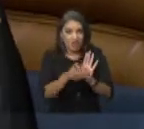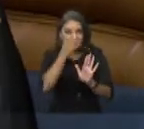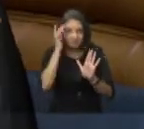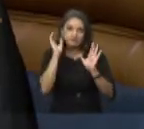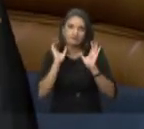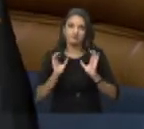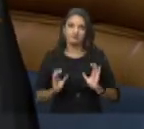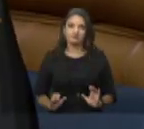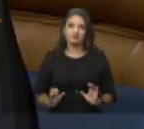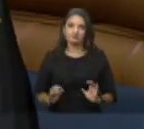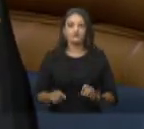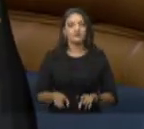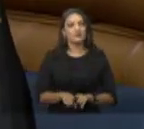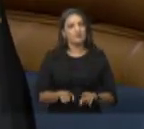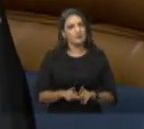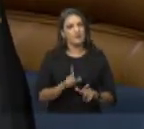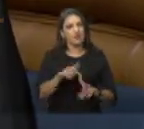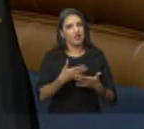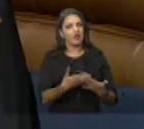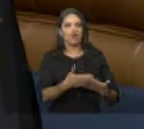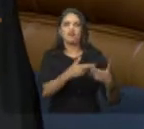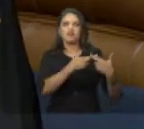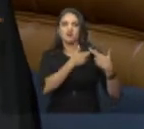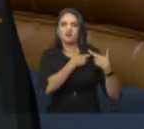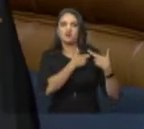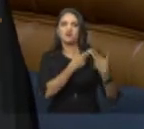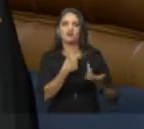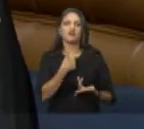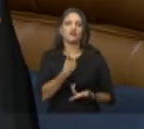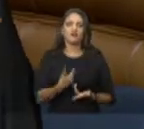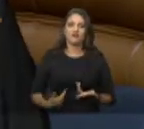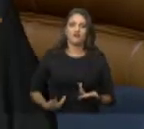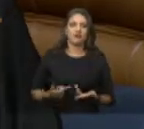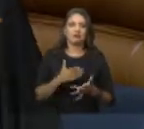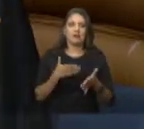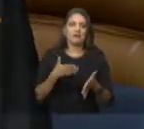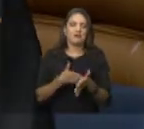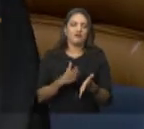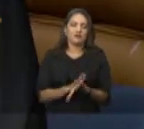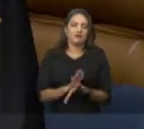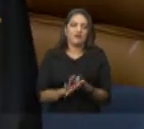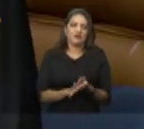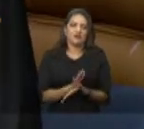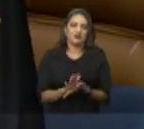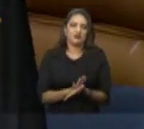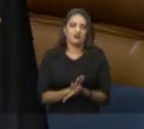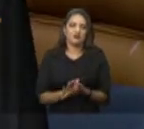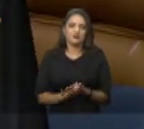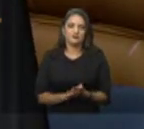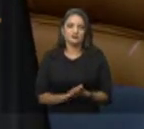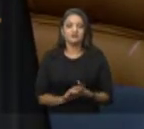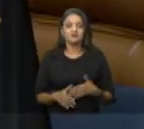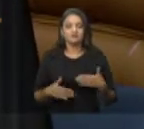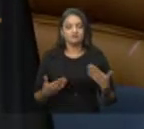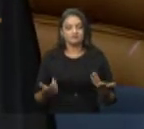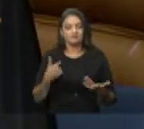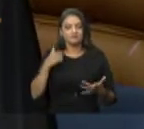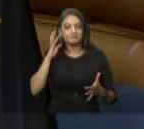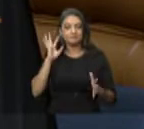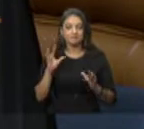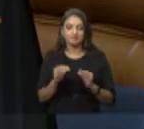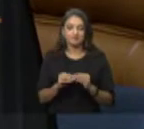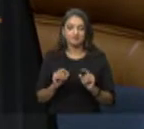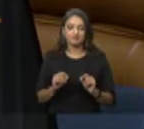cidadãos e do dever do Estado sem qualquer tipo de limitação portanto minha conclusão senhor presidente